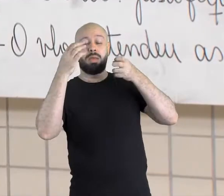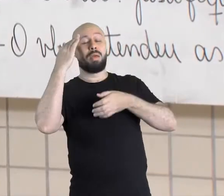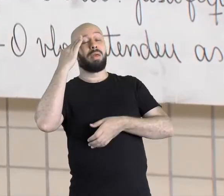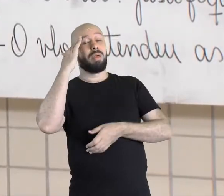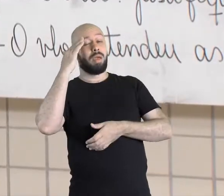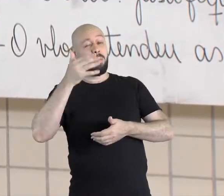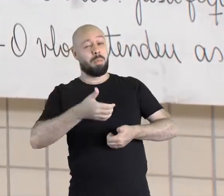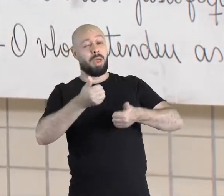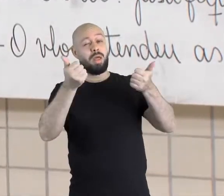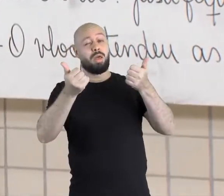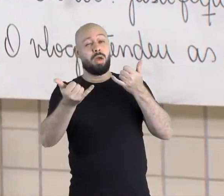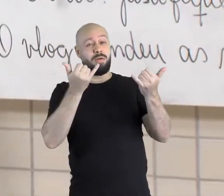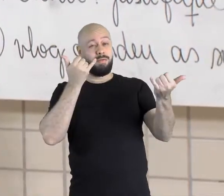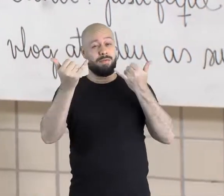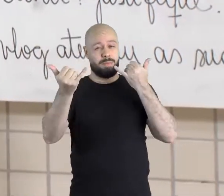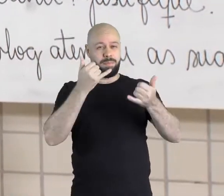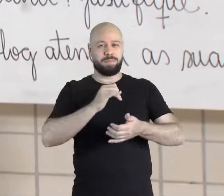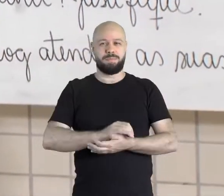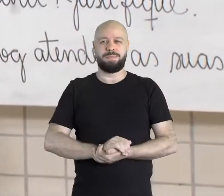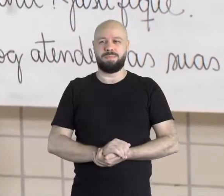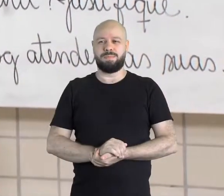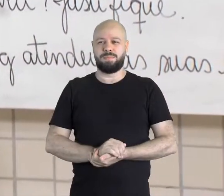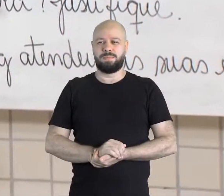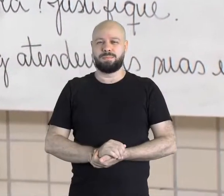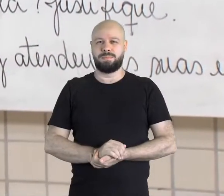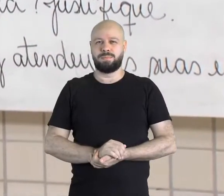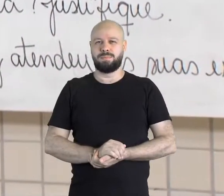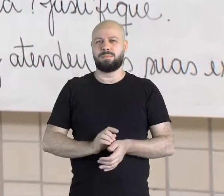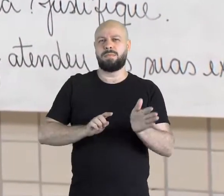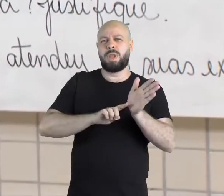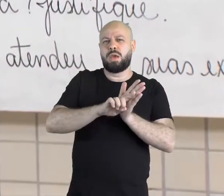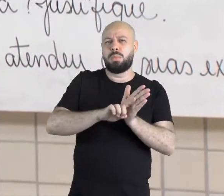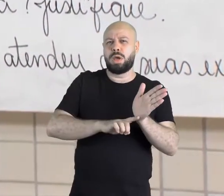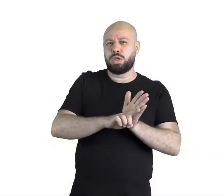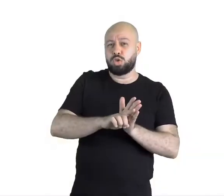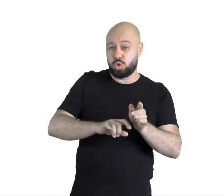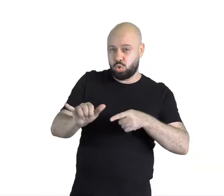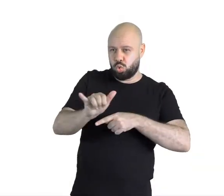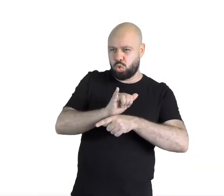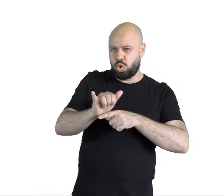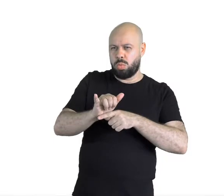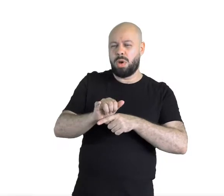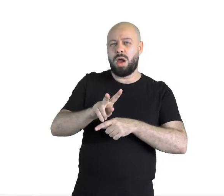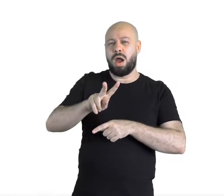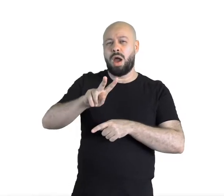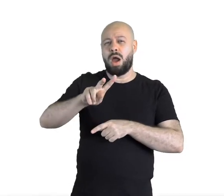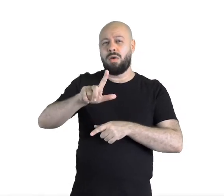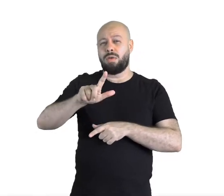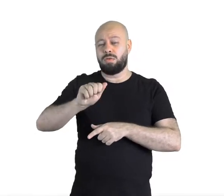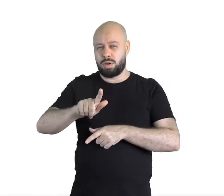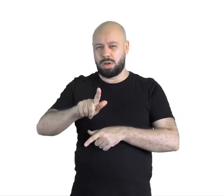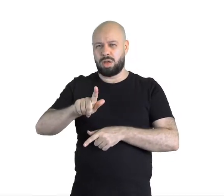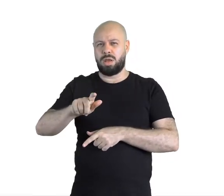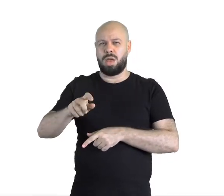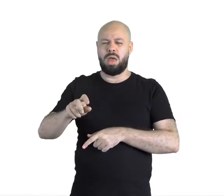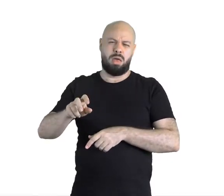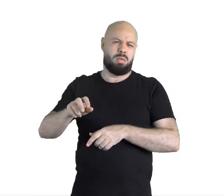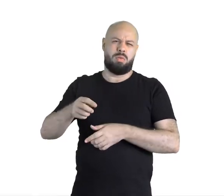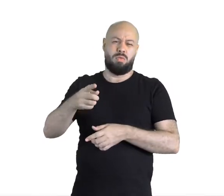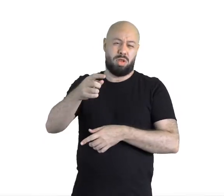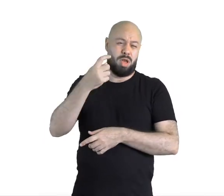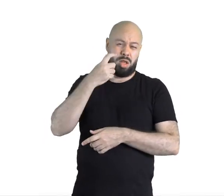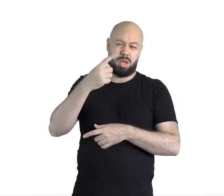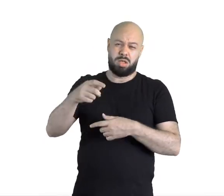está sendo transmitida. Pesquise no canal do YouTube algum vlog de seu interesse sobre jogos,